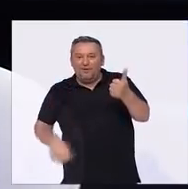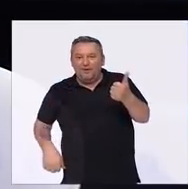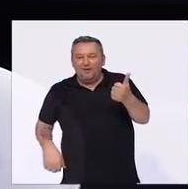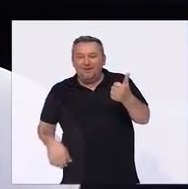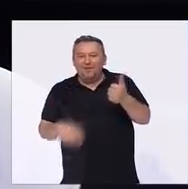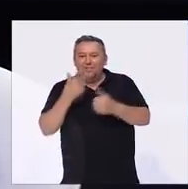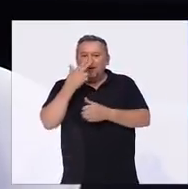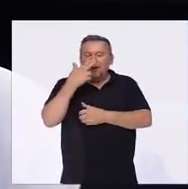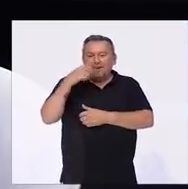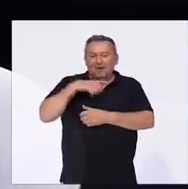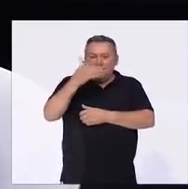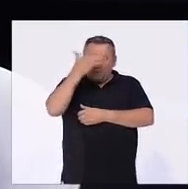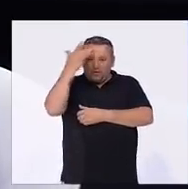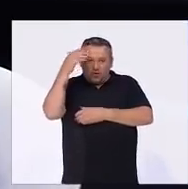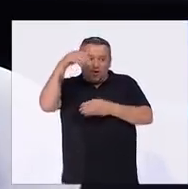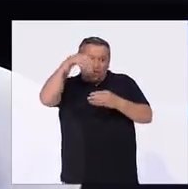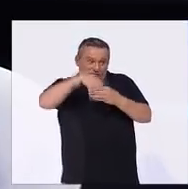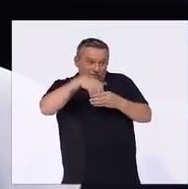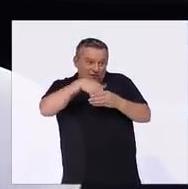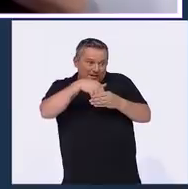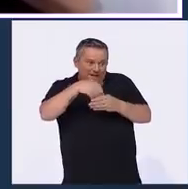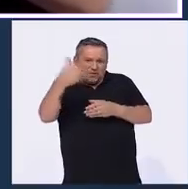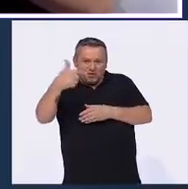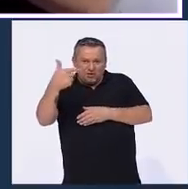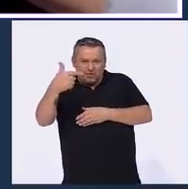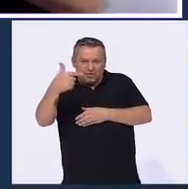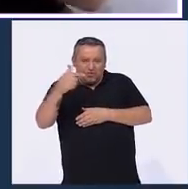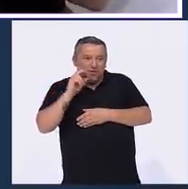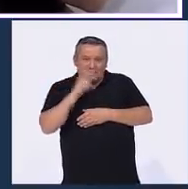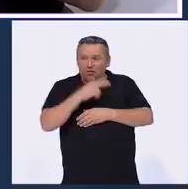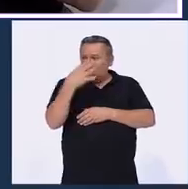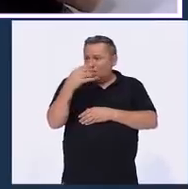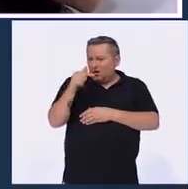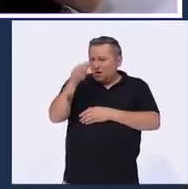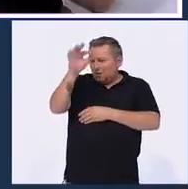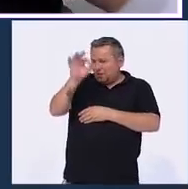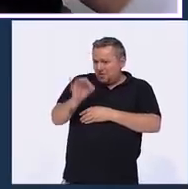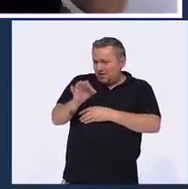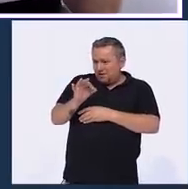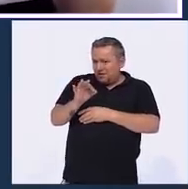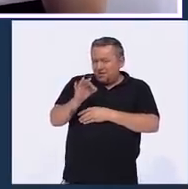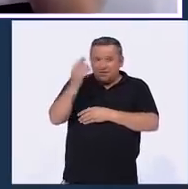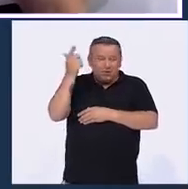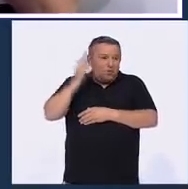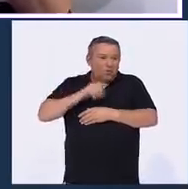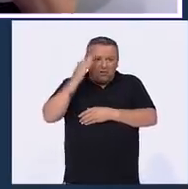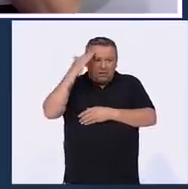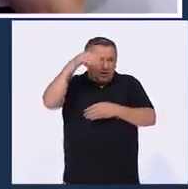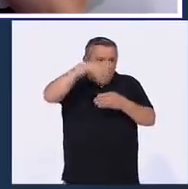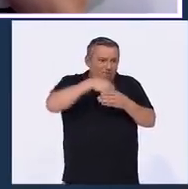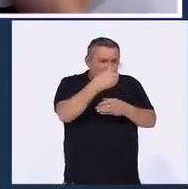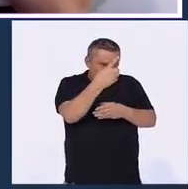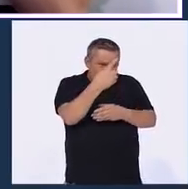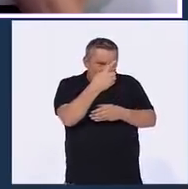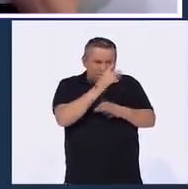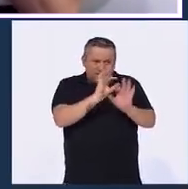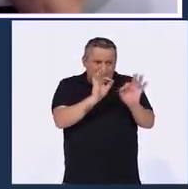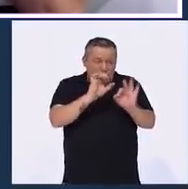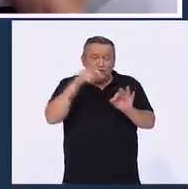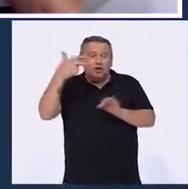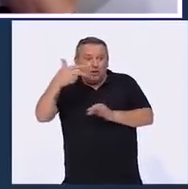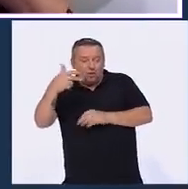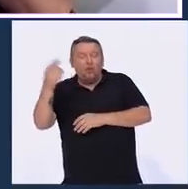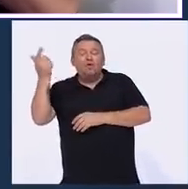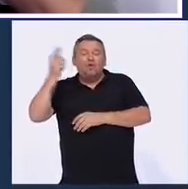No primeiro. Quer dizer, tem gente que votaria nele no segundo. 47%, Mas não vota no primeiro. Eu não consigo entender esse tipo de raciocínio. Seria... de